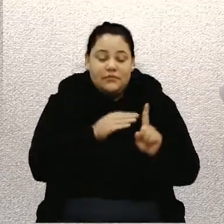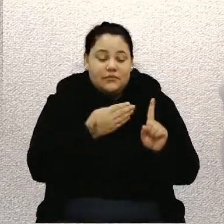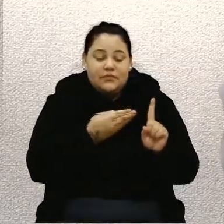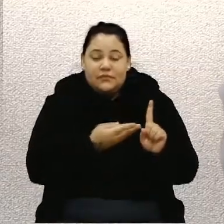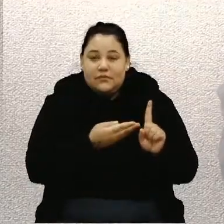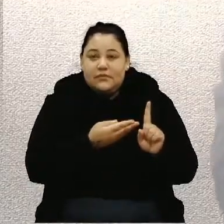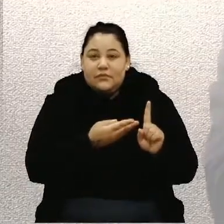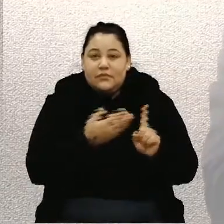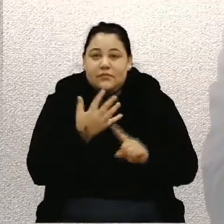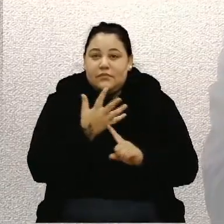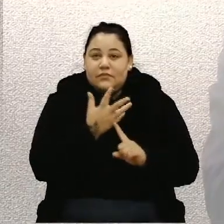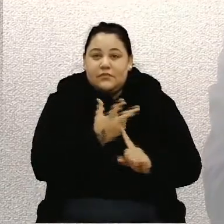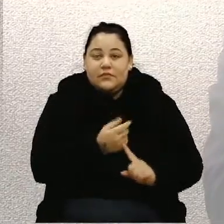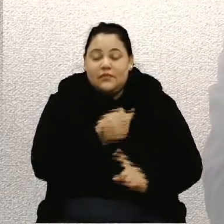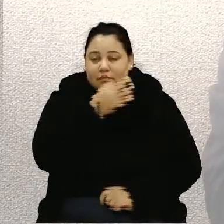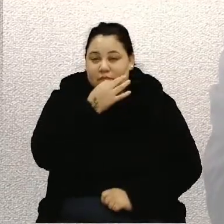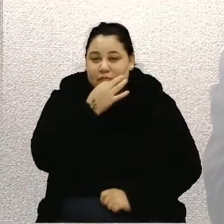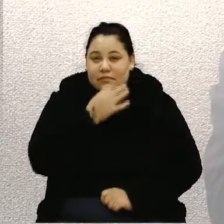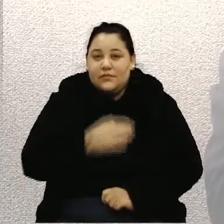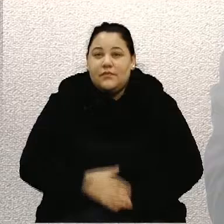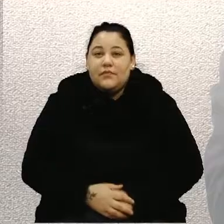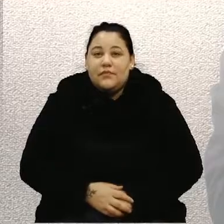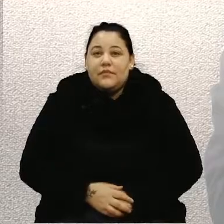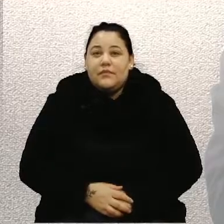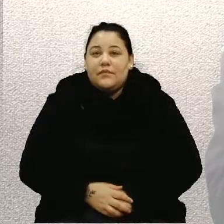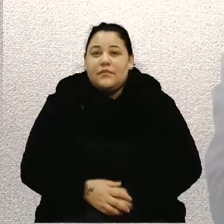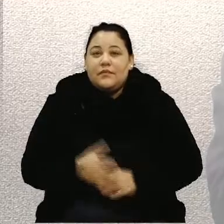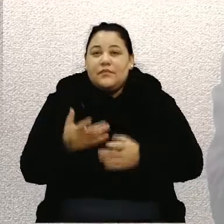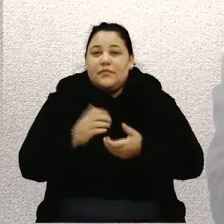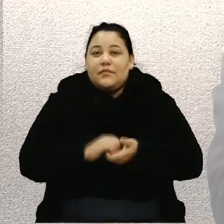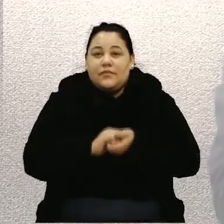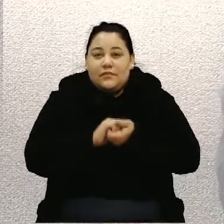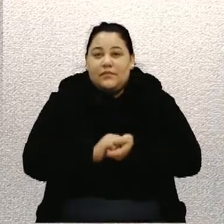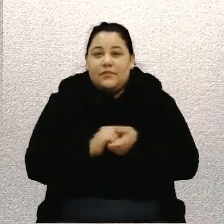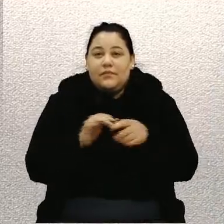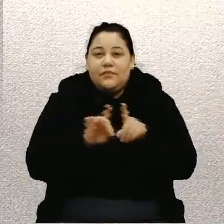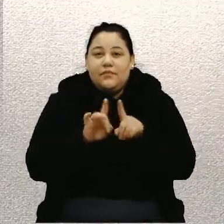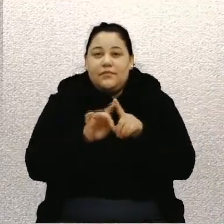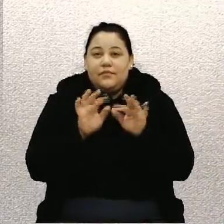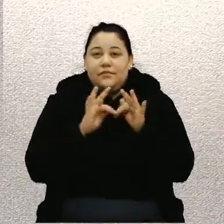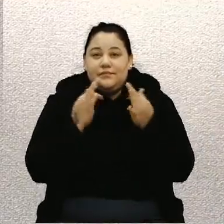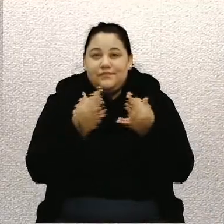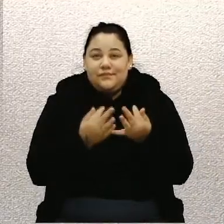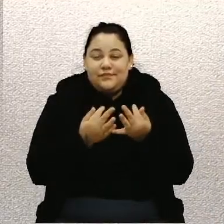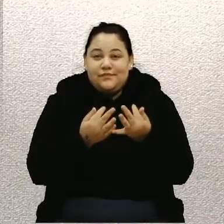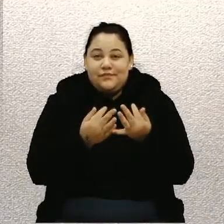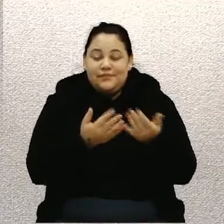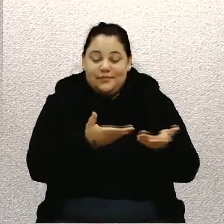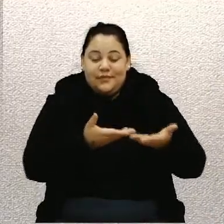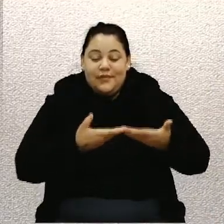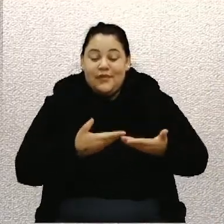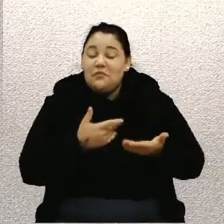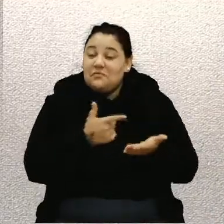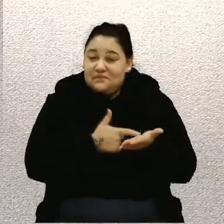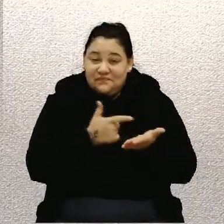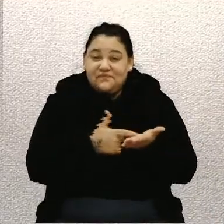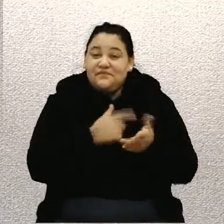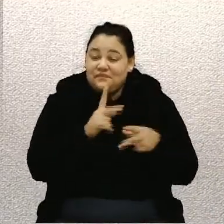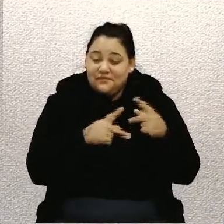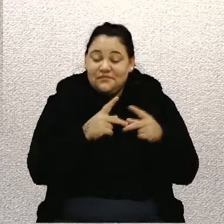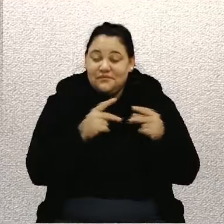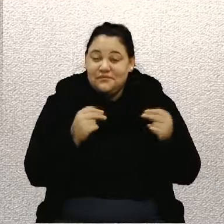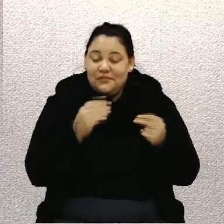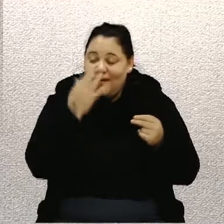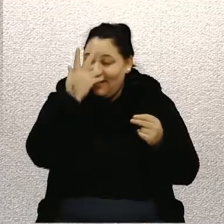Sul. E eu queria cumprimentar aqui a família. Eu fui presenteado por esta obra, Cápsula do Tempo. Lindo